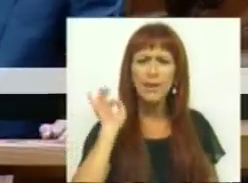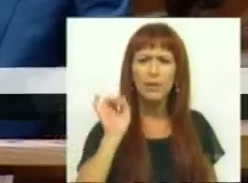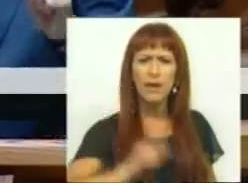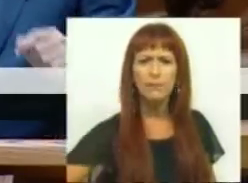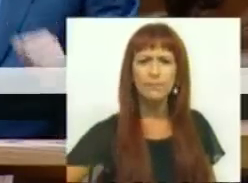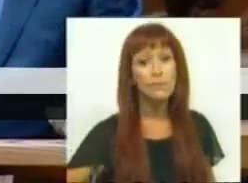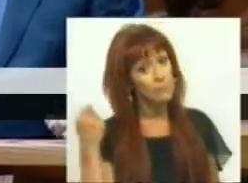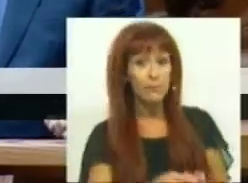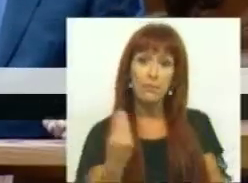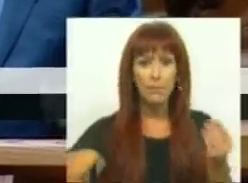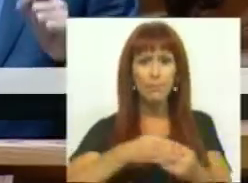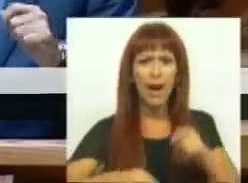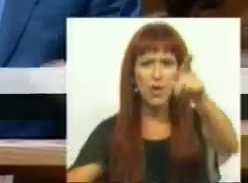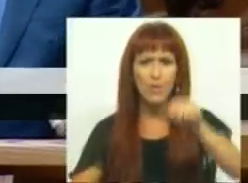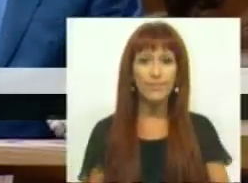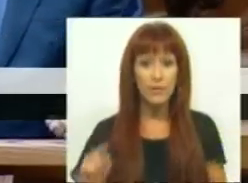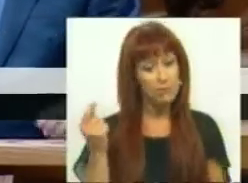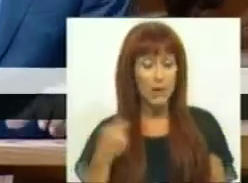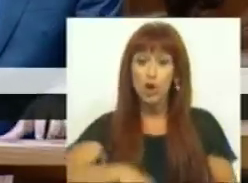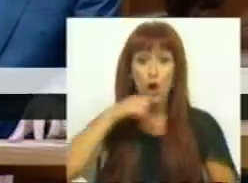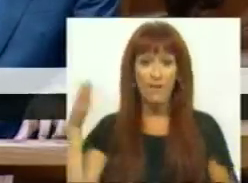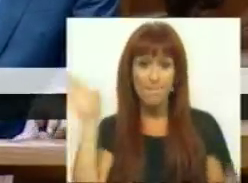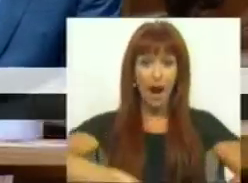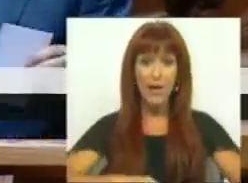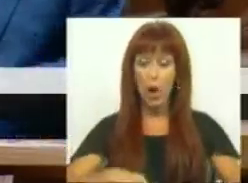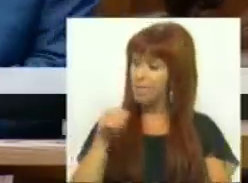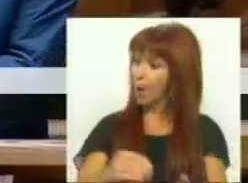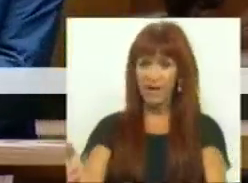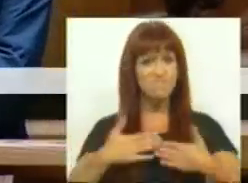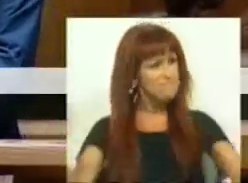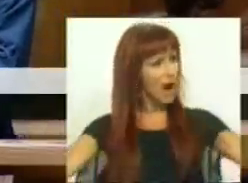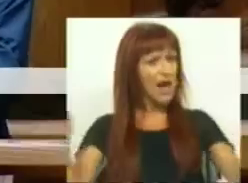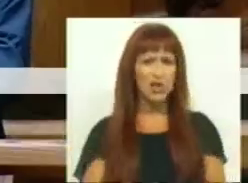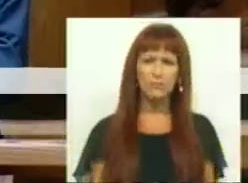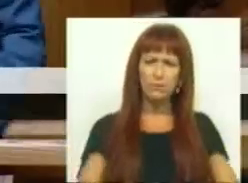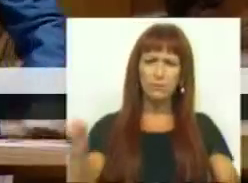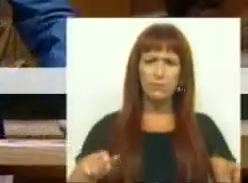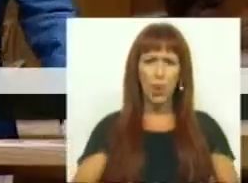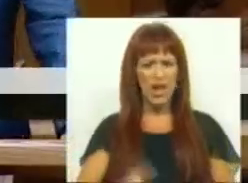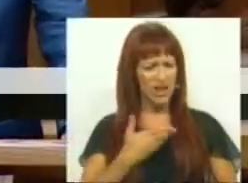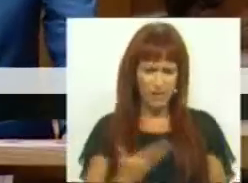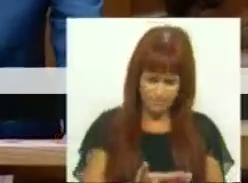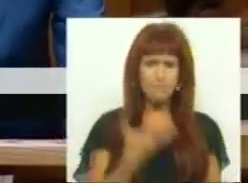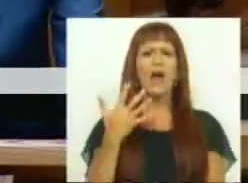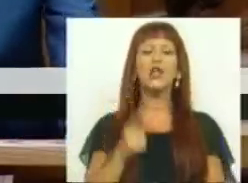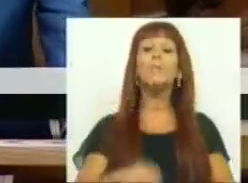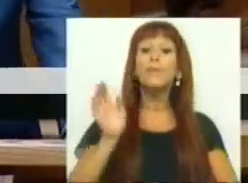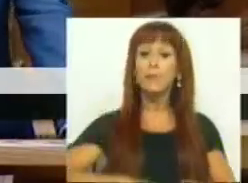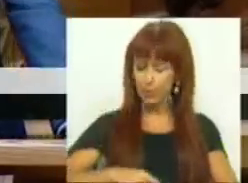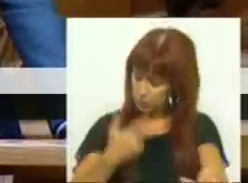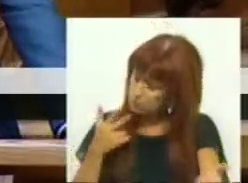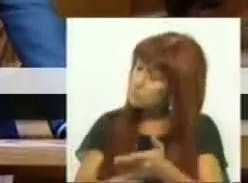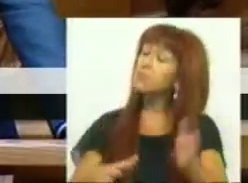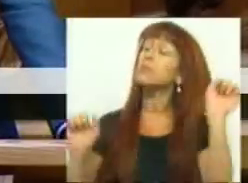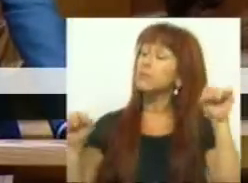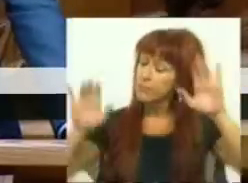certeza. Paga mais, sofre mais, para ficar mais pobre e para ficar mais endividado. Há por isso, é